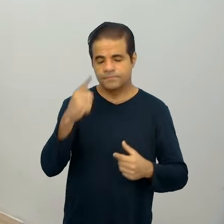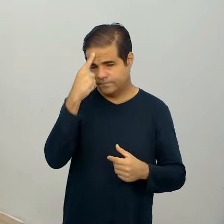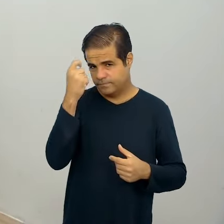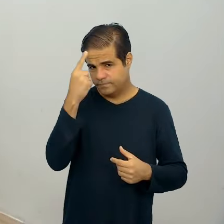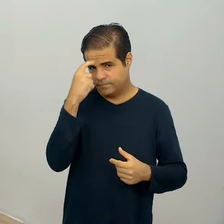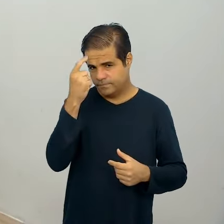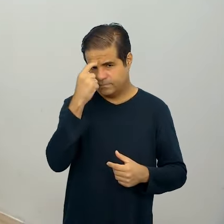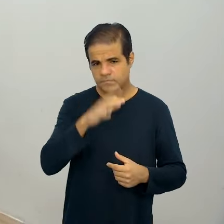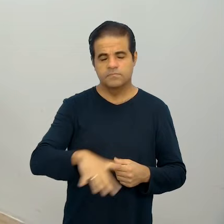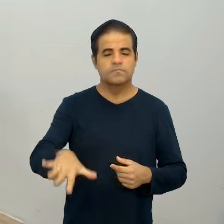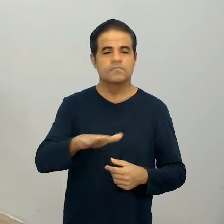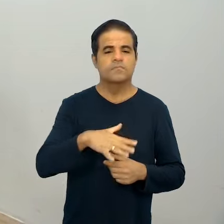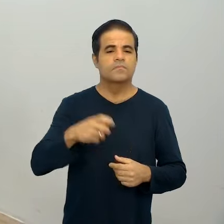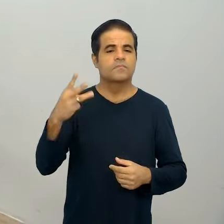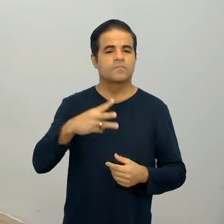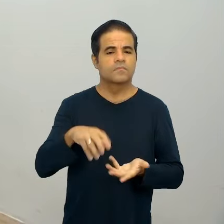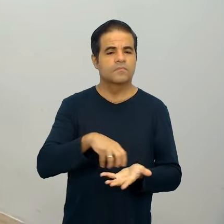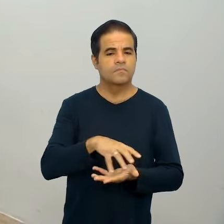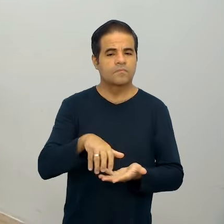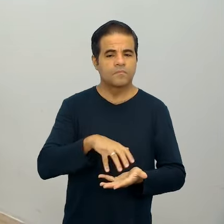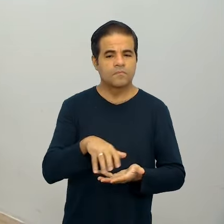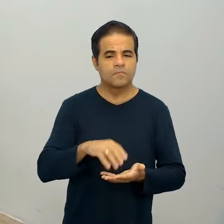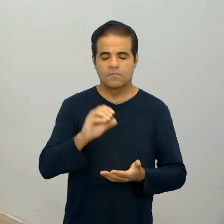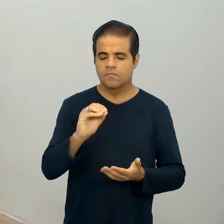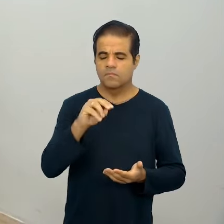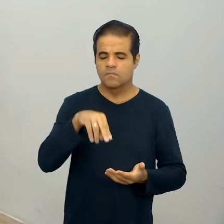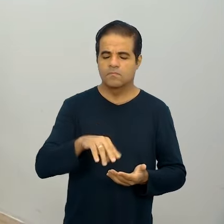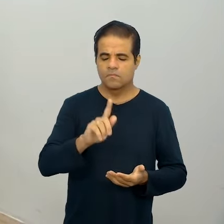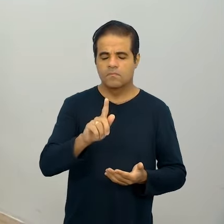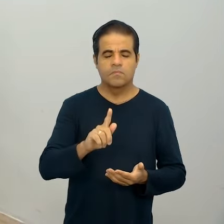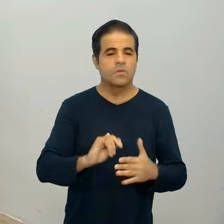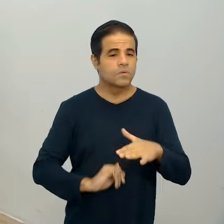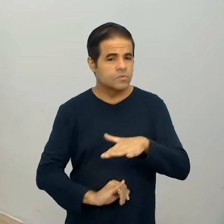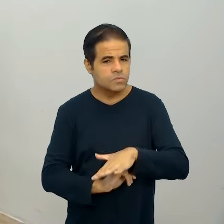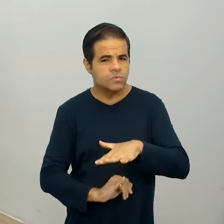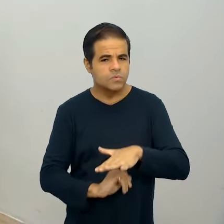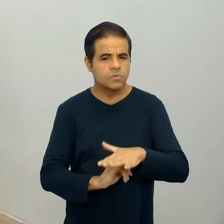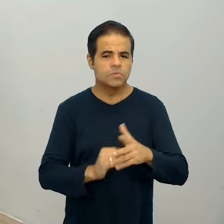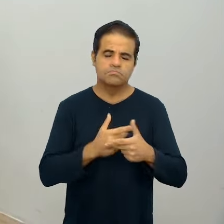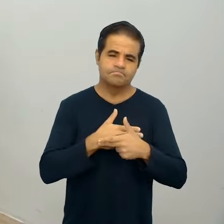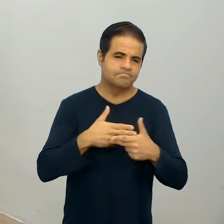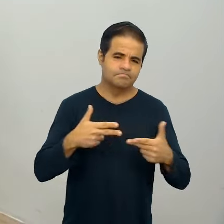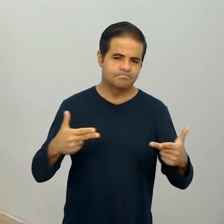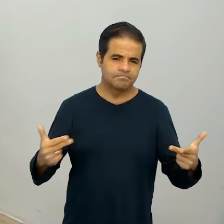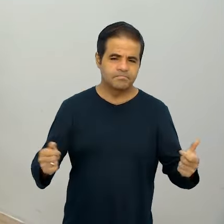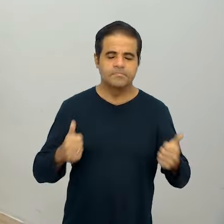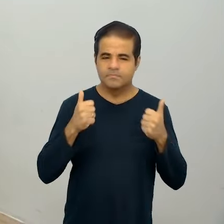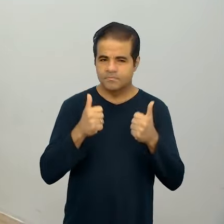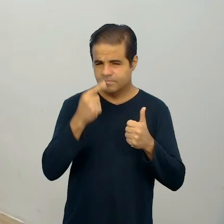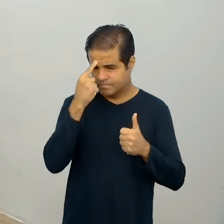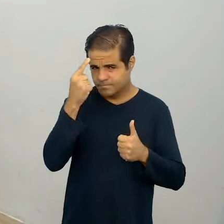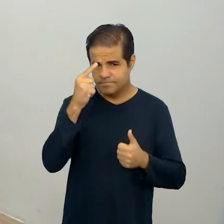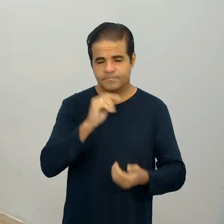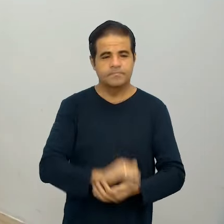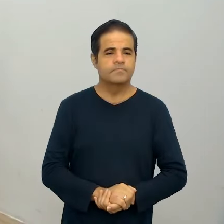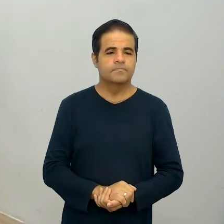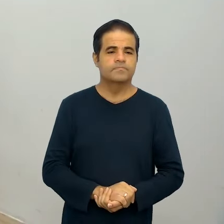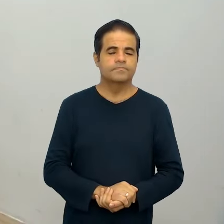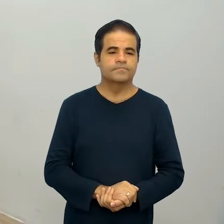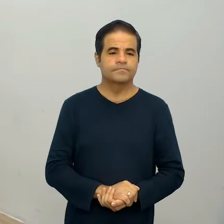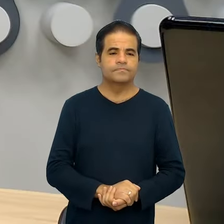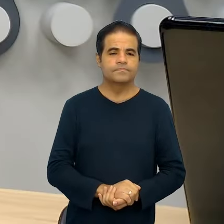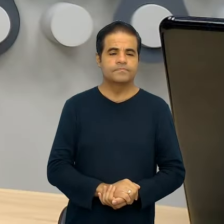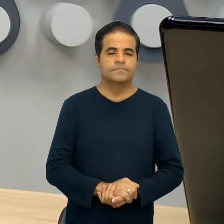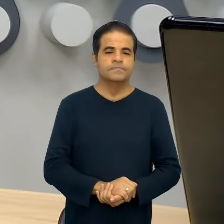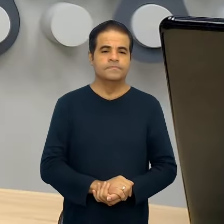terceiro setor, ou relacionado com alguma ONG, né, algum instituto e tal. Essa é a ideia, tá bom, pessoal? Muito bem, agora